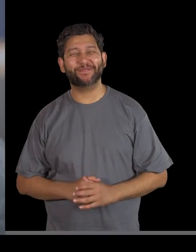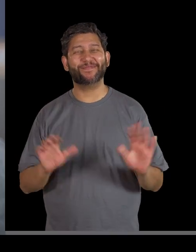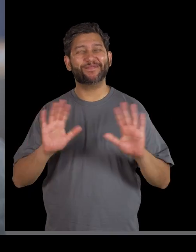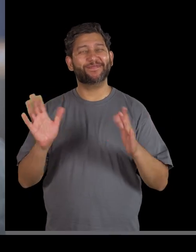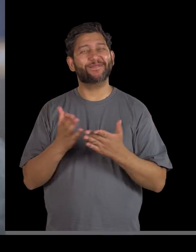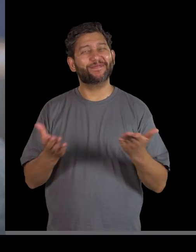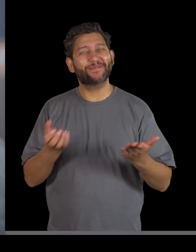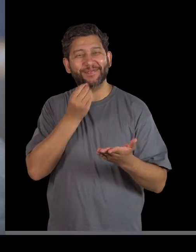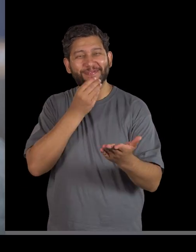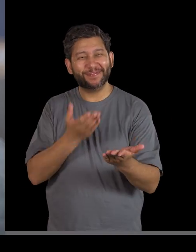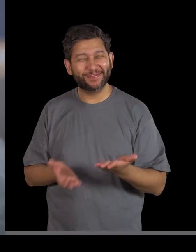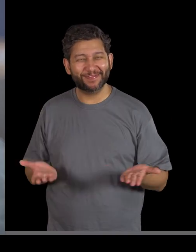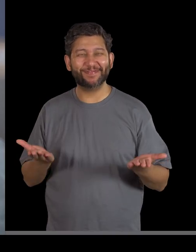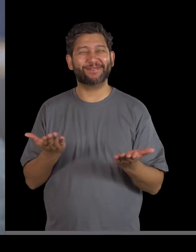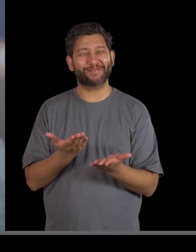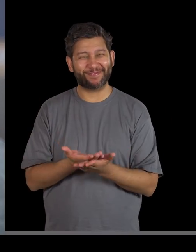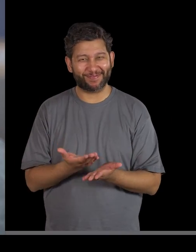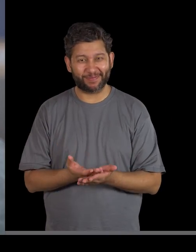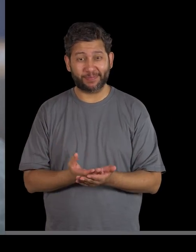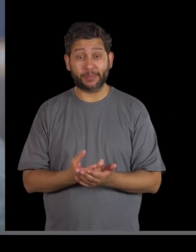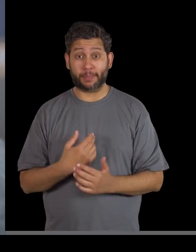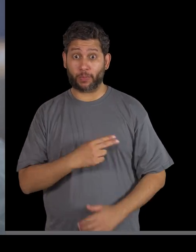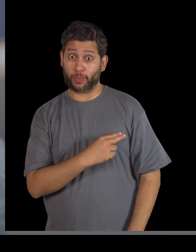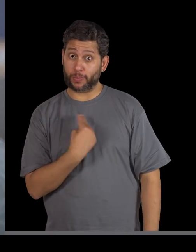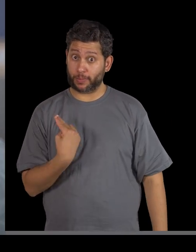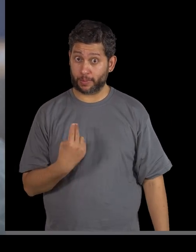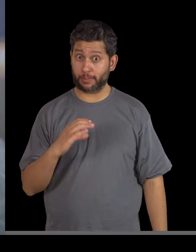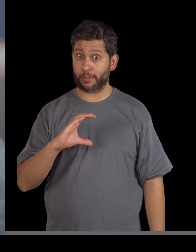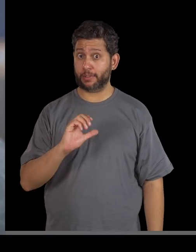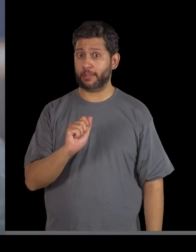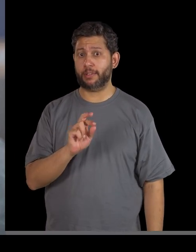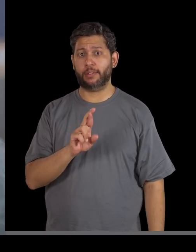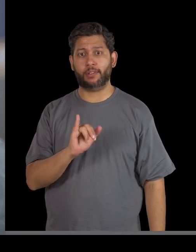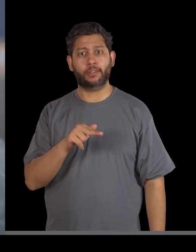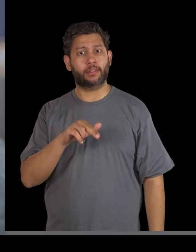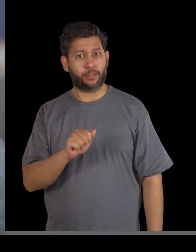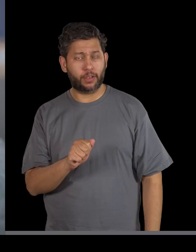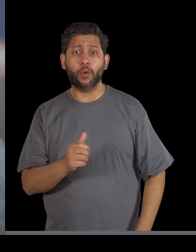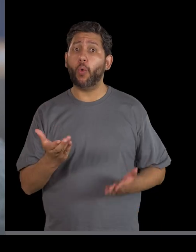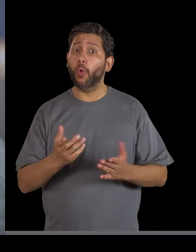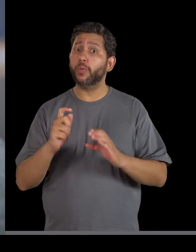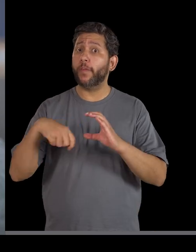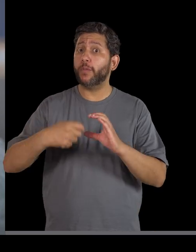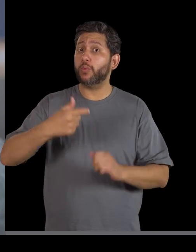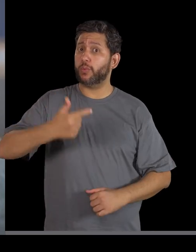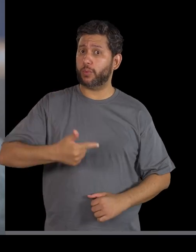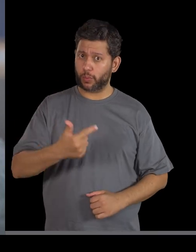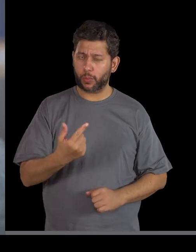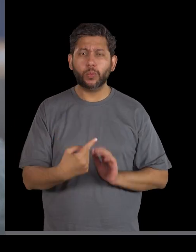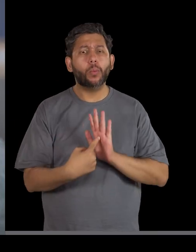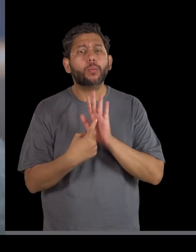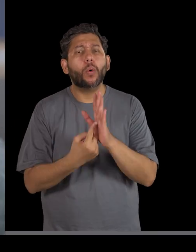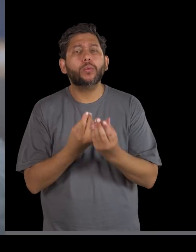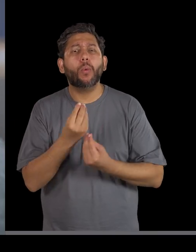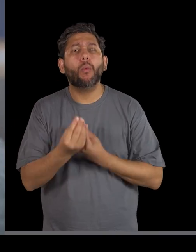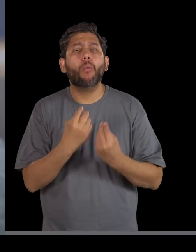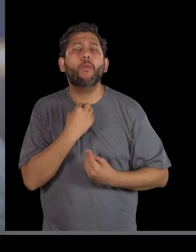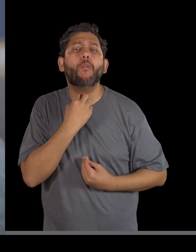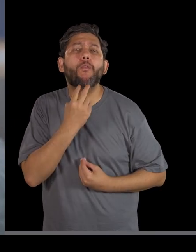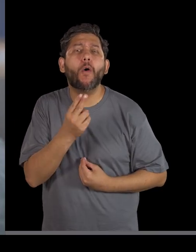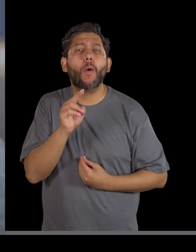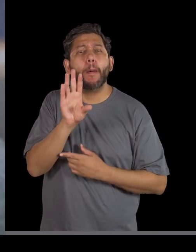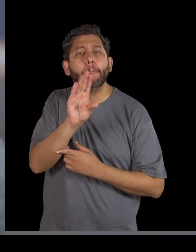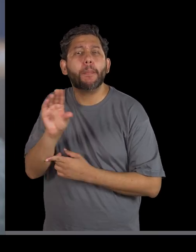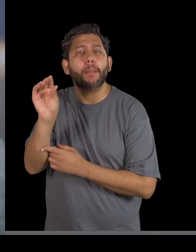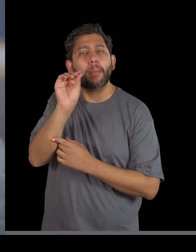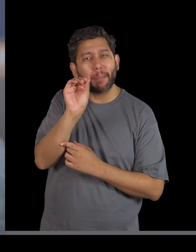and welcome to English in Brazil. Eu sou a Karina e este é o segundo vídeo sobre os símbolos fonéticos, sobre o alfabeto